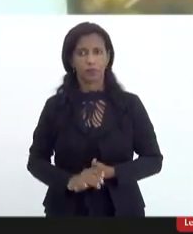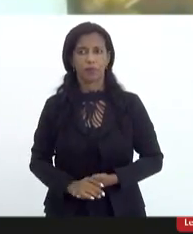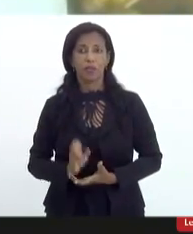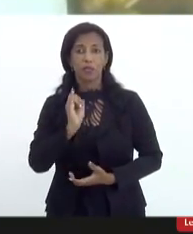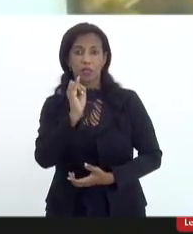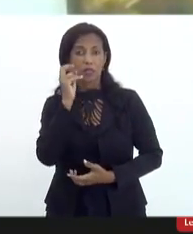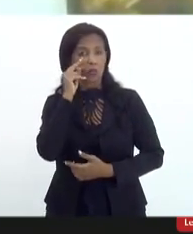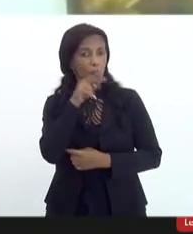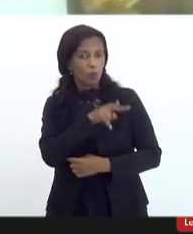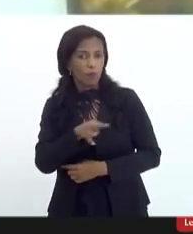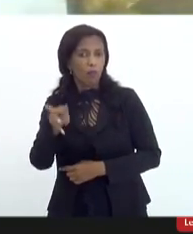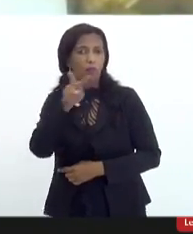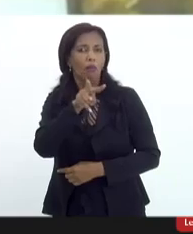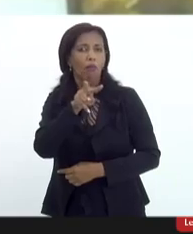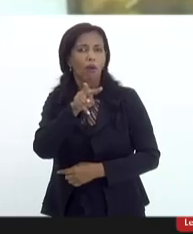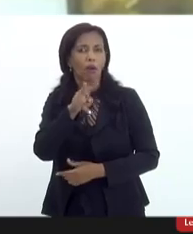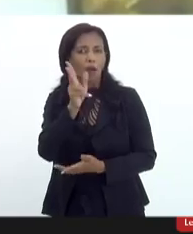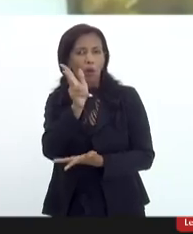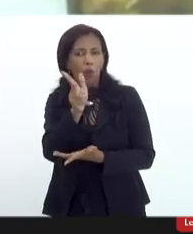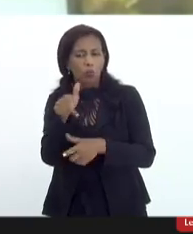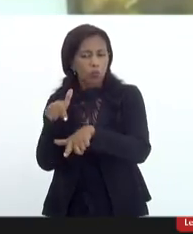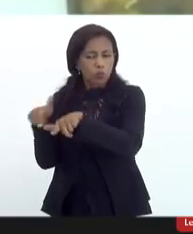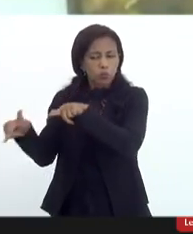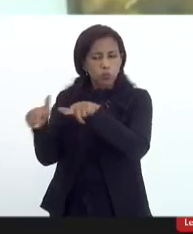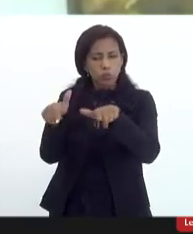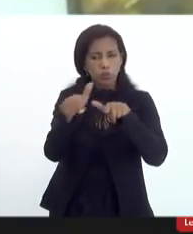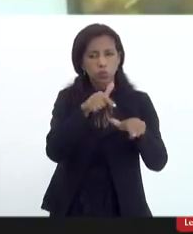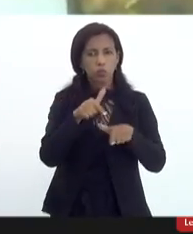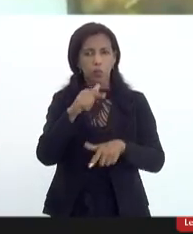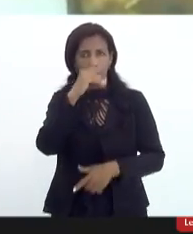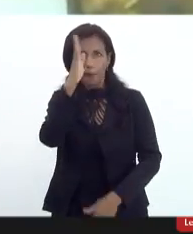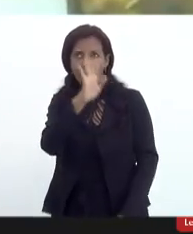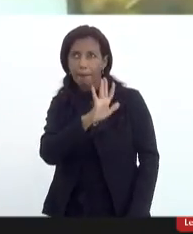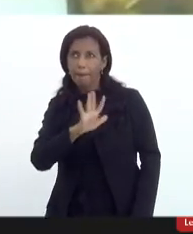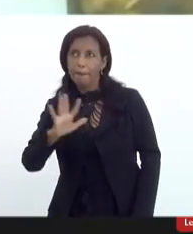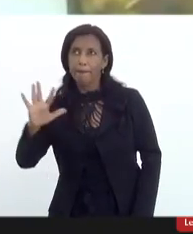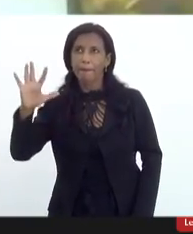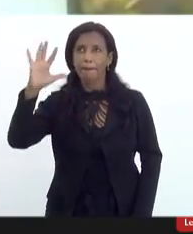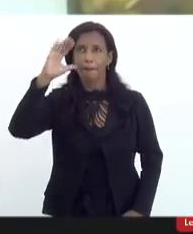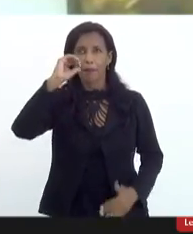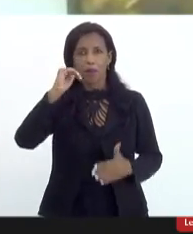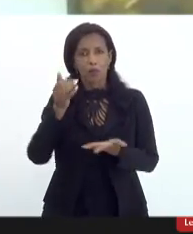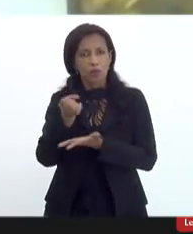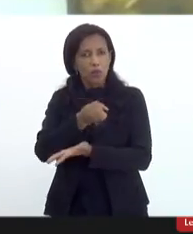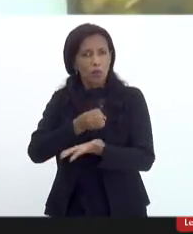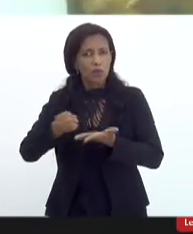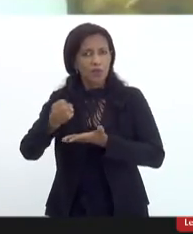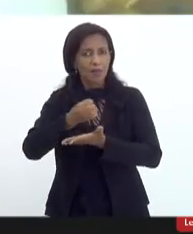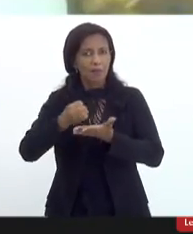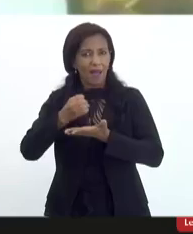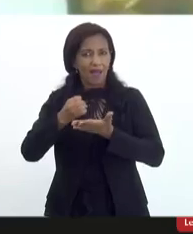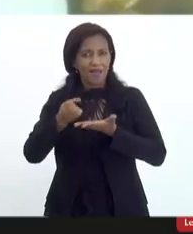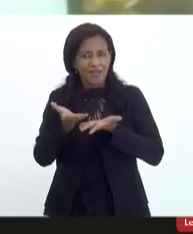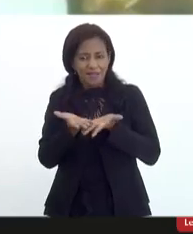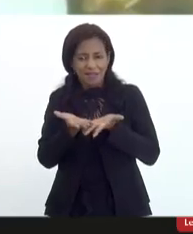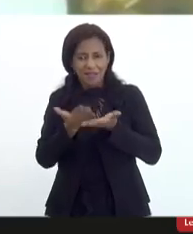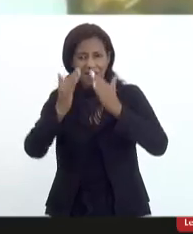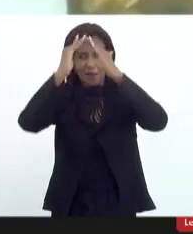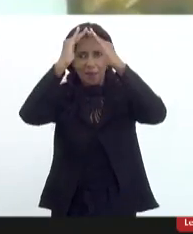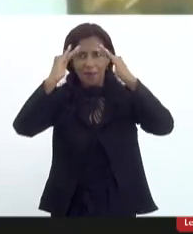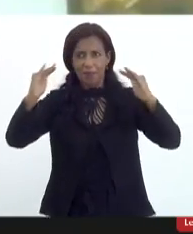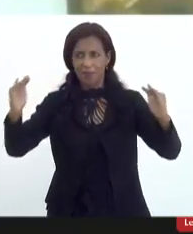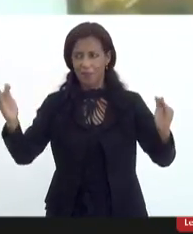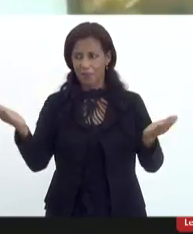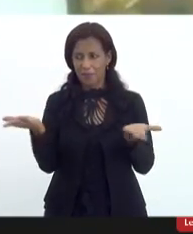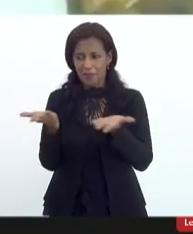gente observar no mapa do trabalho no país, somos a base da pirâmide, pois uma mulher